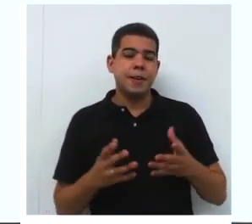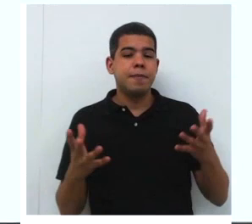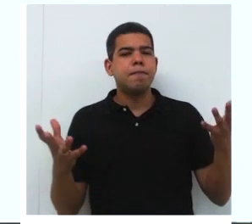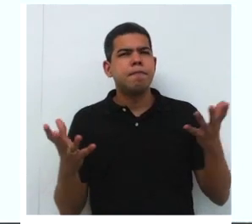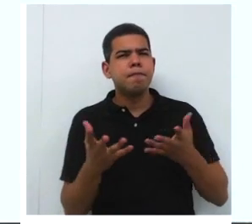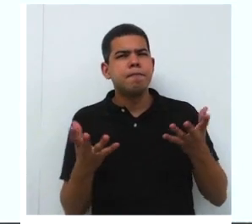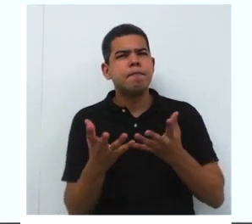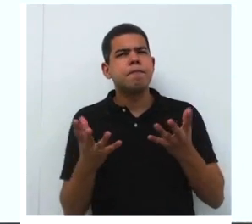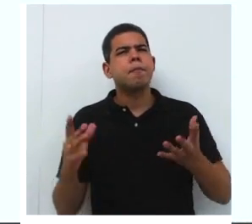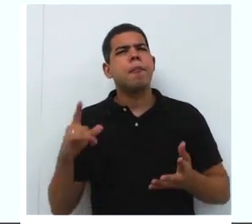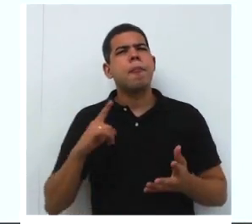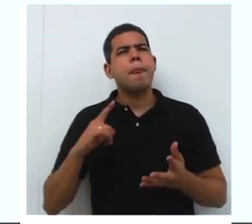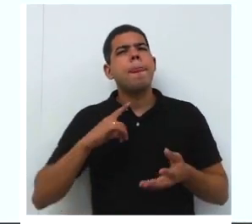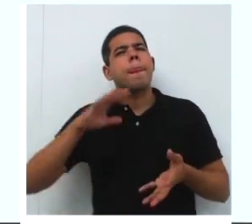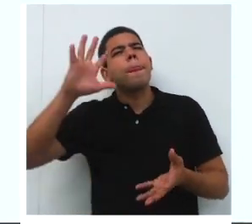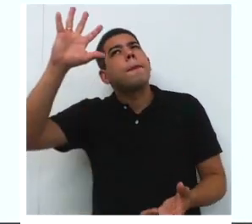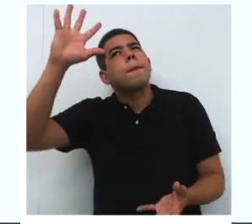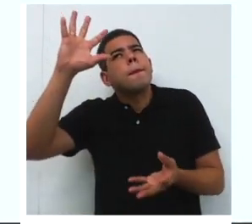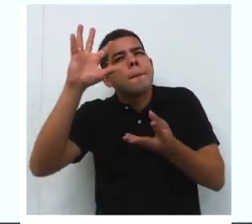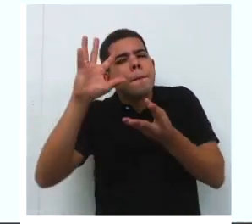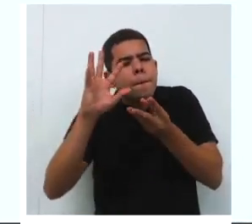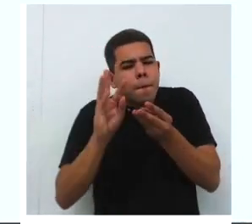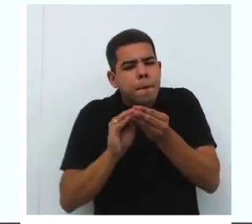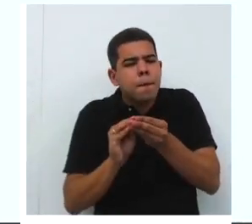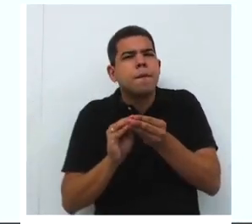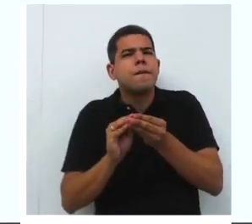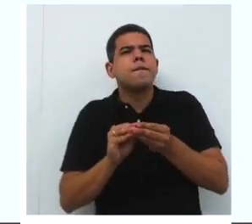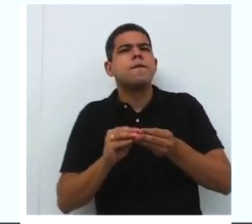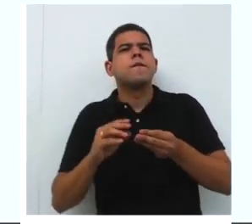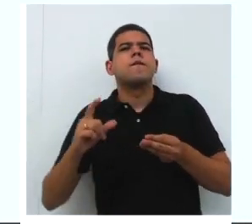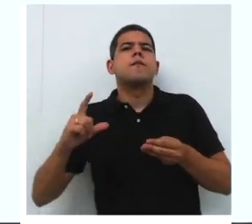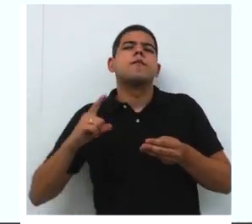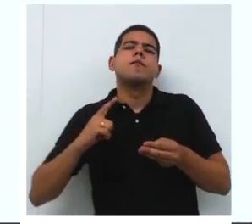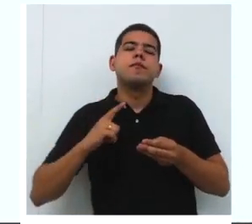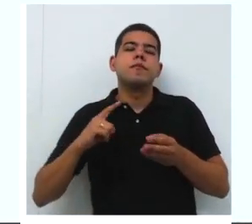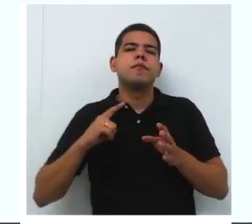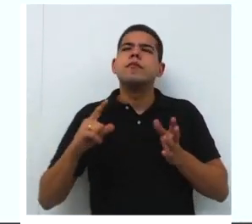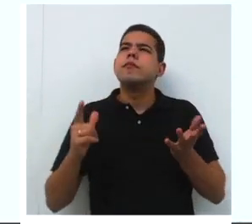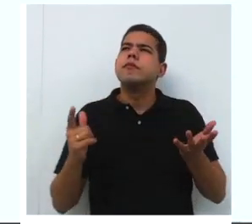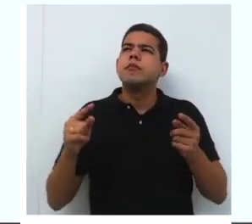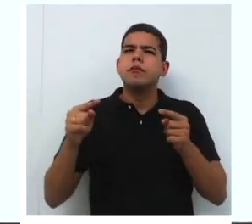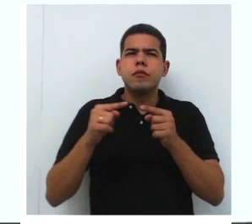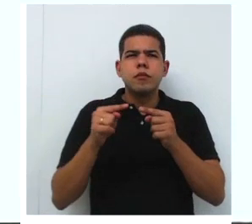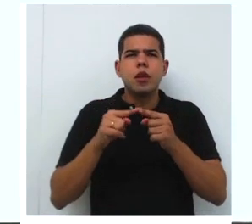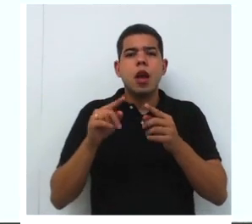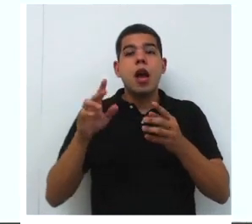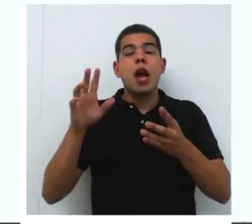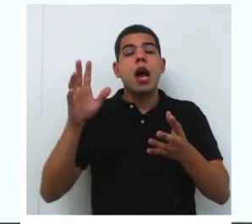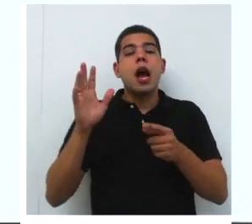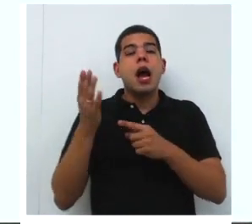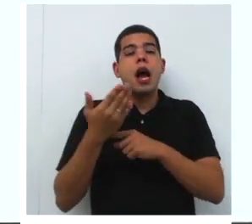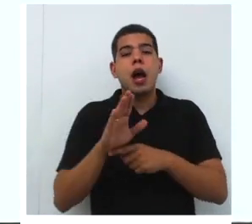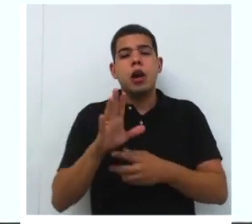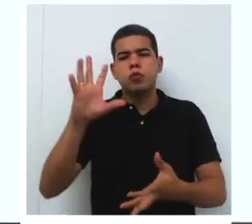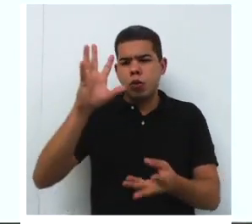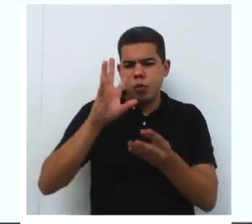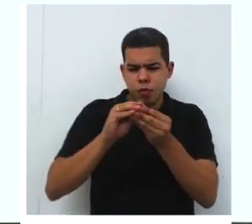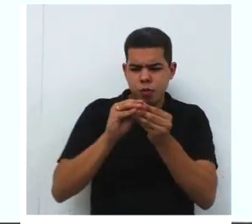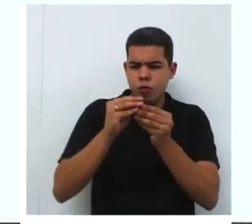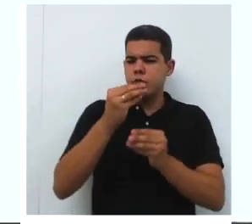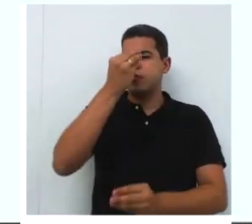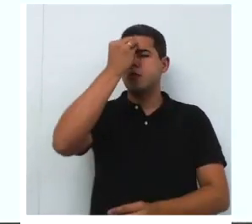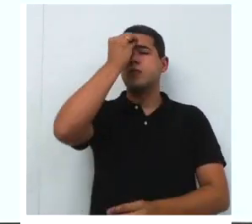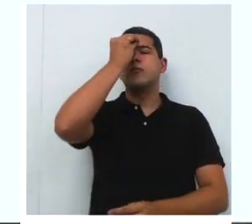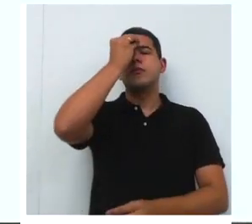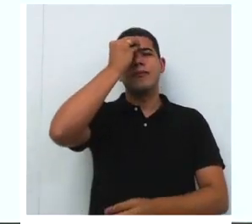agora vamos fazer um pequeno resumo do que nós vimos a título quê? De fixação. Daí,